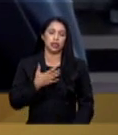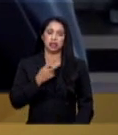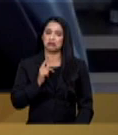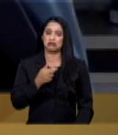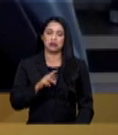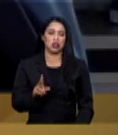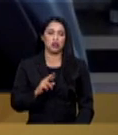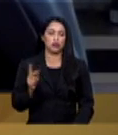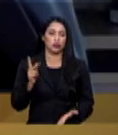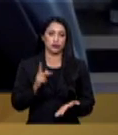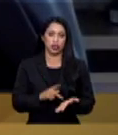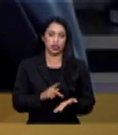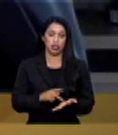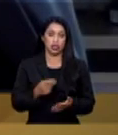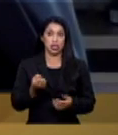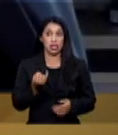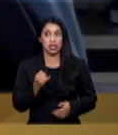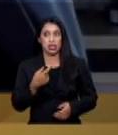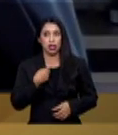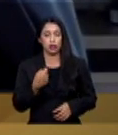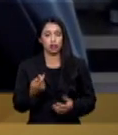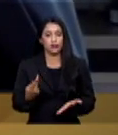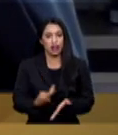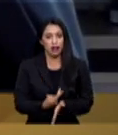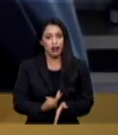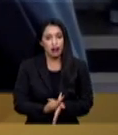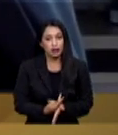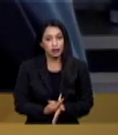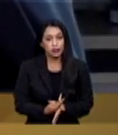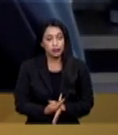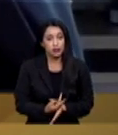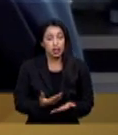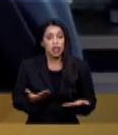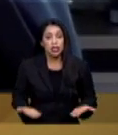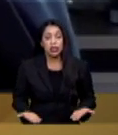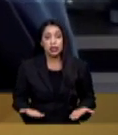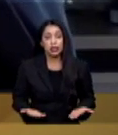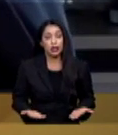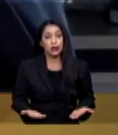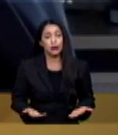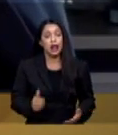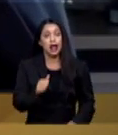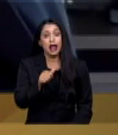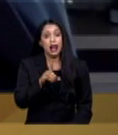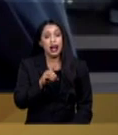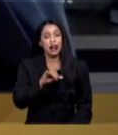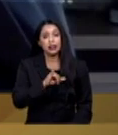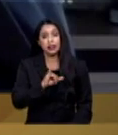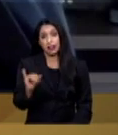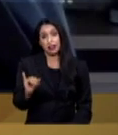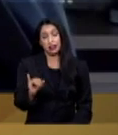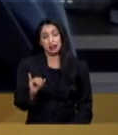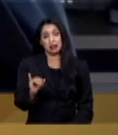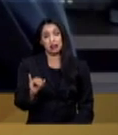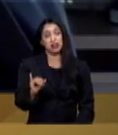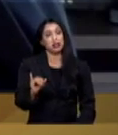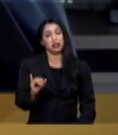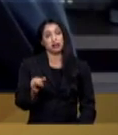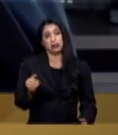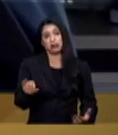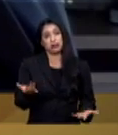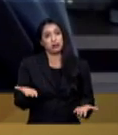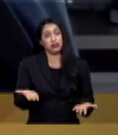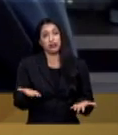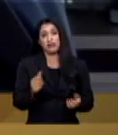verdadeira, se eu estiver enganado, a declaração de inconstitucionalidade de uma lei que já não está sendo aplicada não vai produzir nenhum